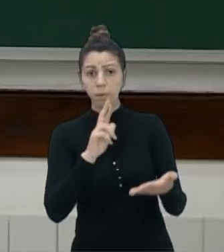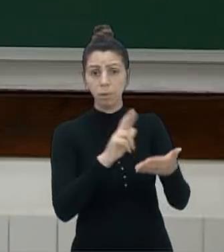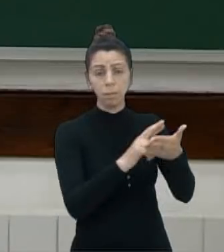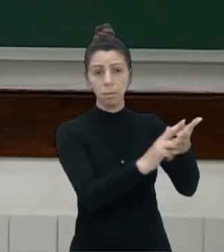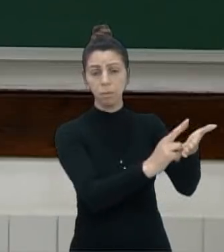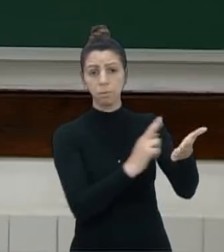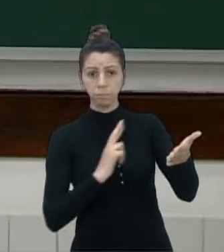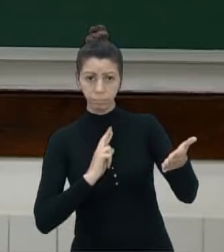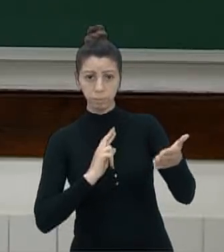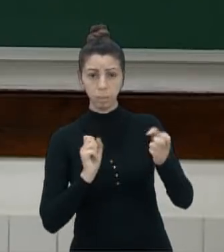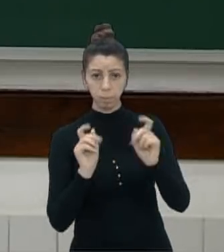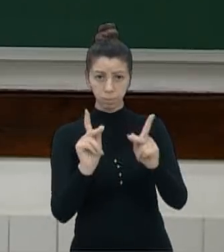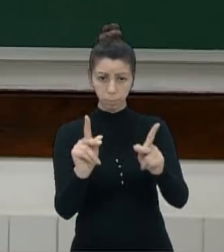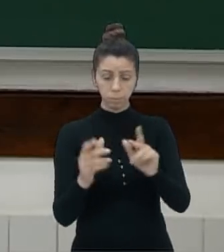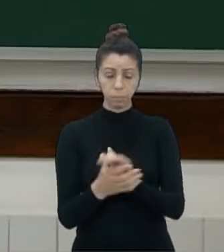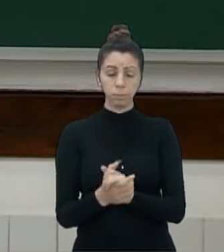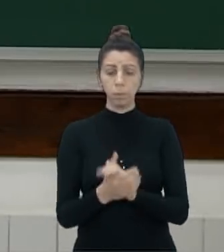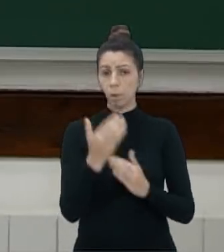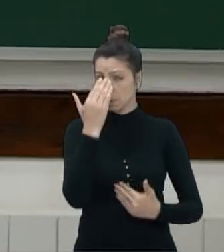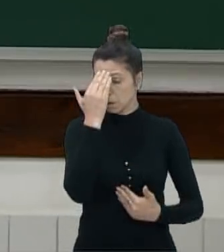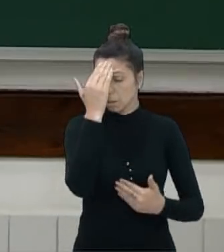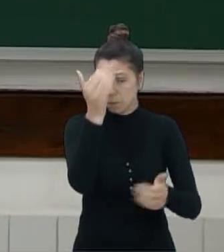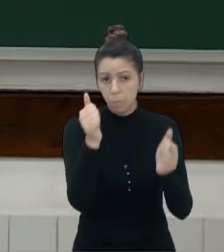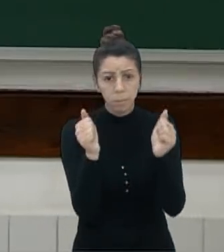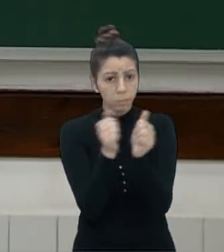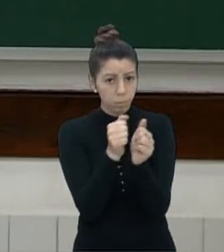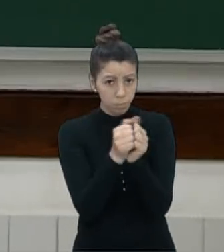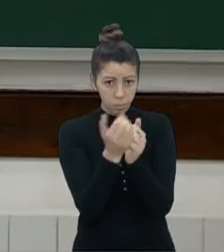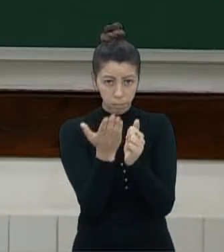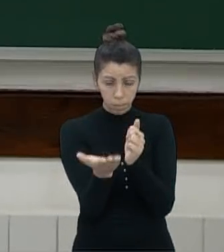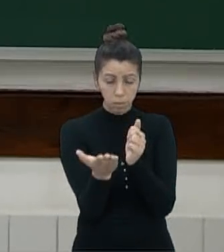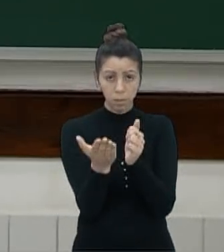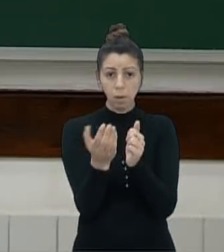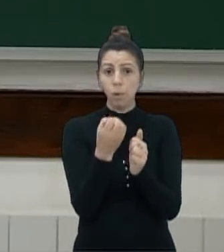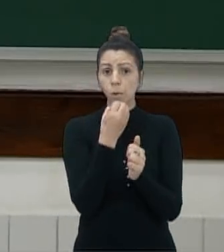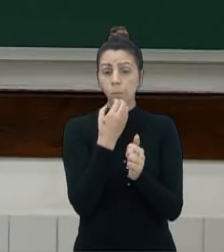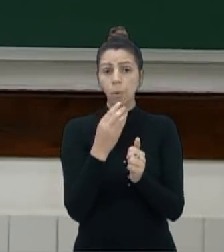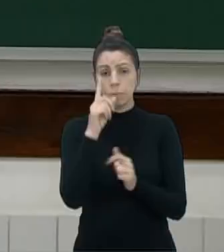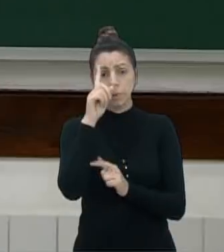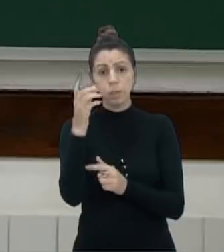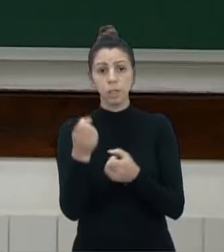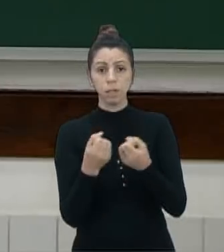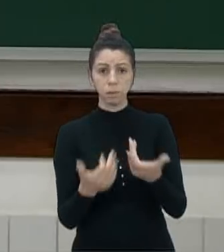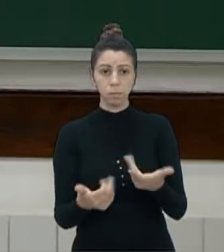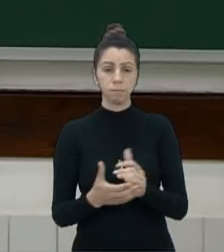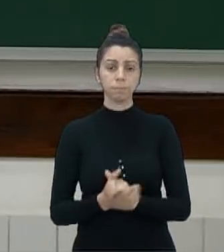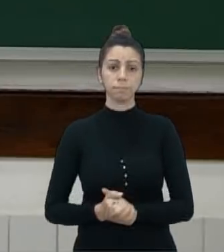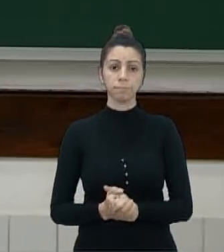auxiliando aí nas aulas. Tá? O professor agradece o acompanhamento da aula e um ótimo dia para vocês.